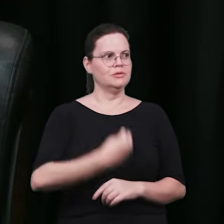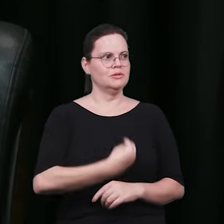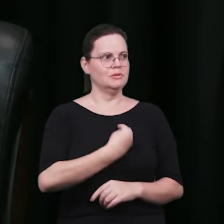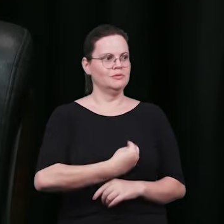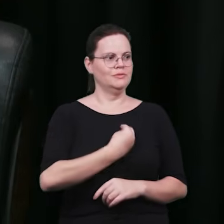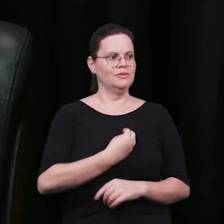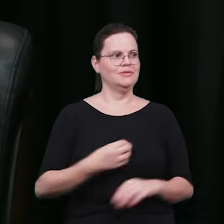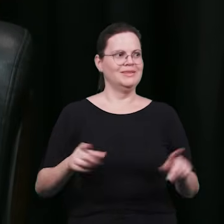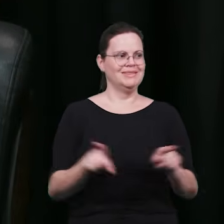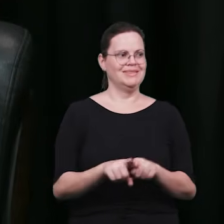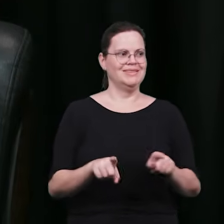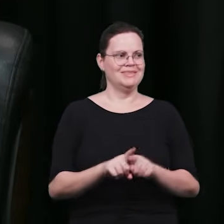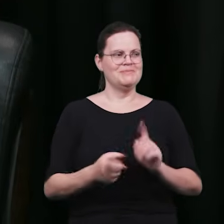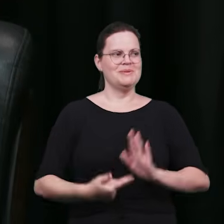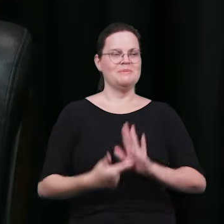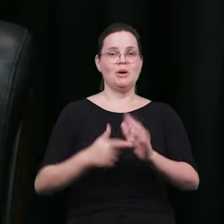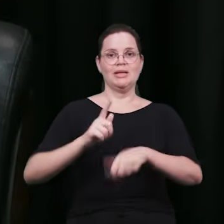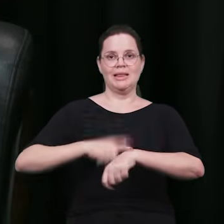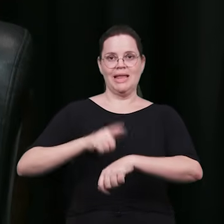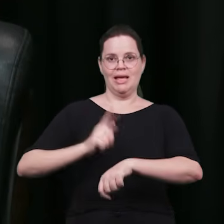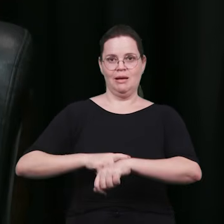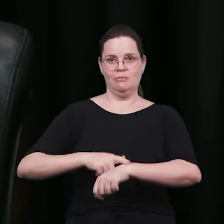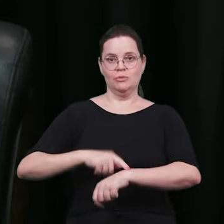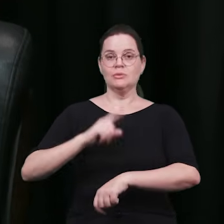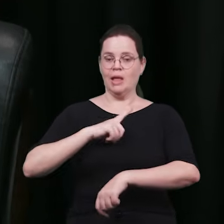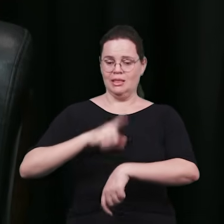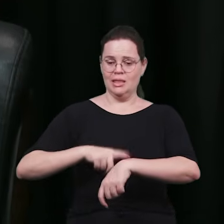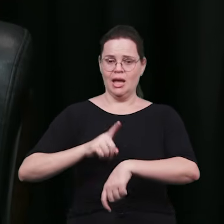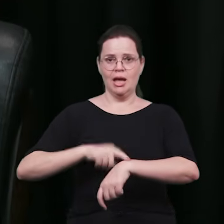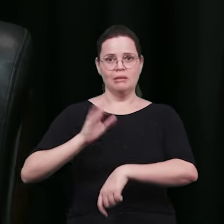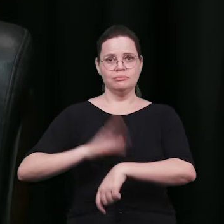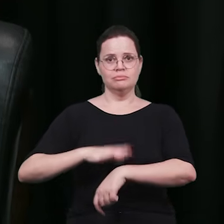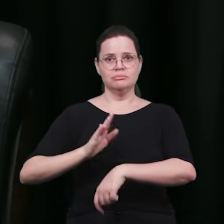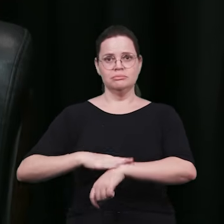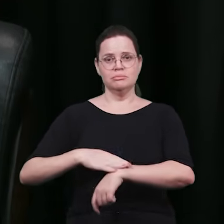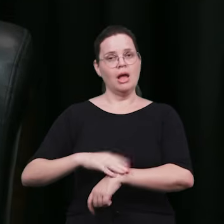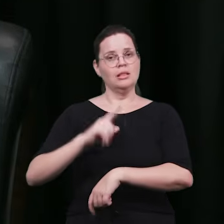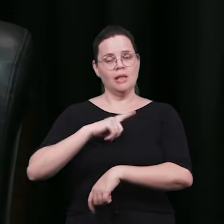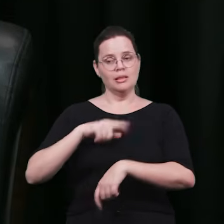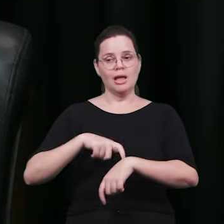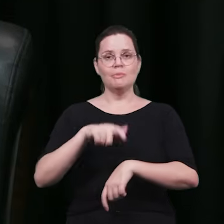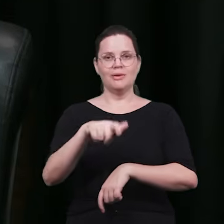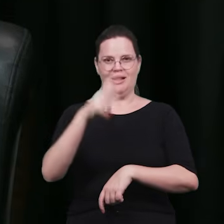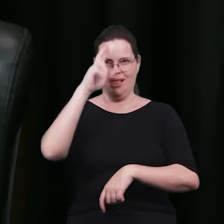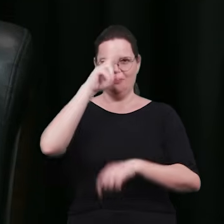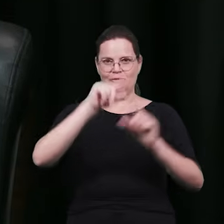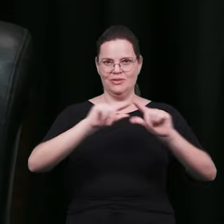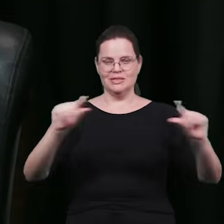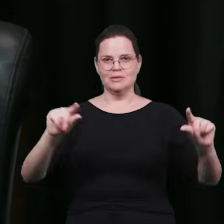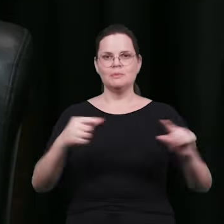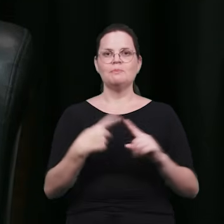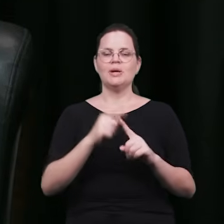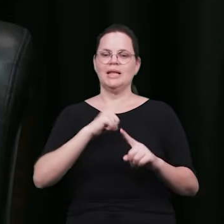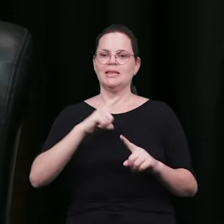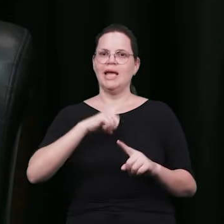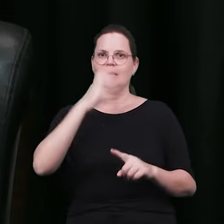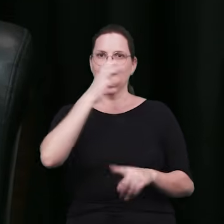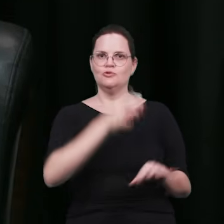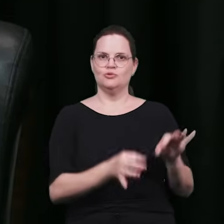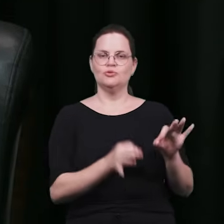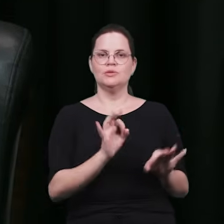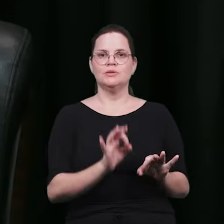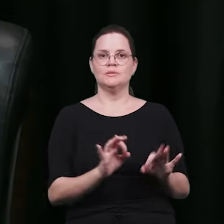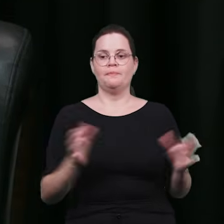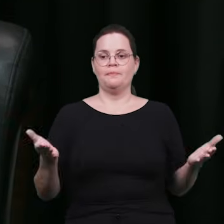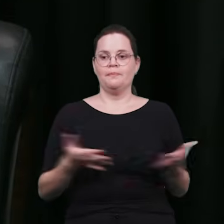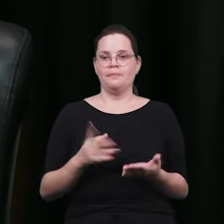ênfase aqui ao tempo. O tempo ali, como o senhor disse, era um tempo difícil porque havia um juízo. E hoje nós